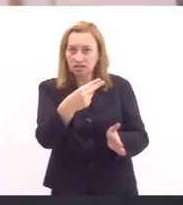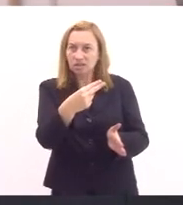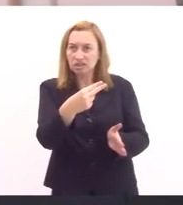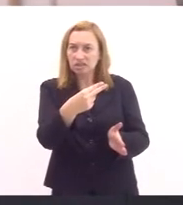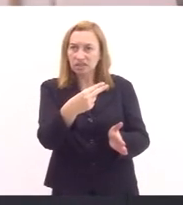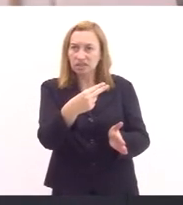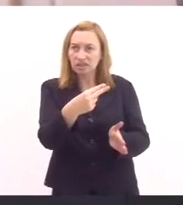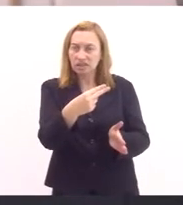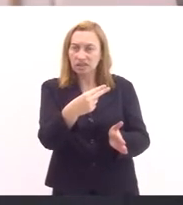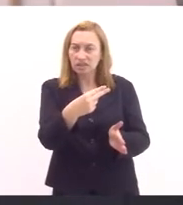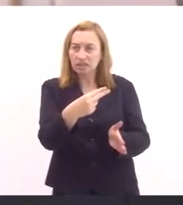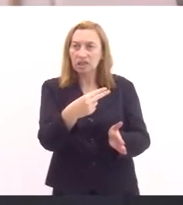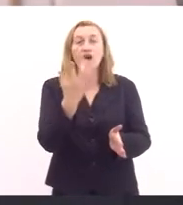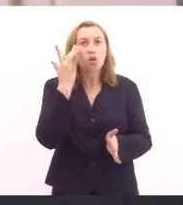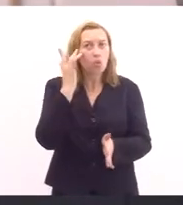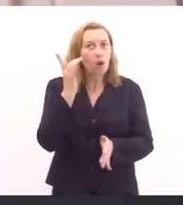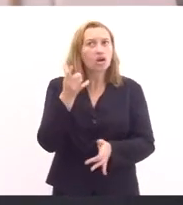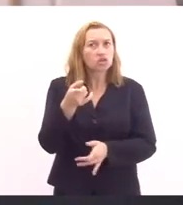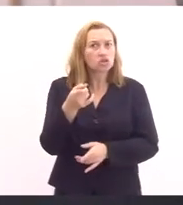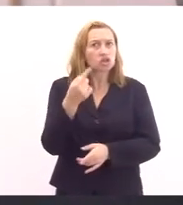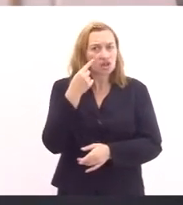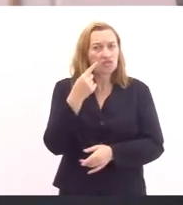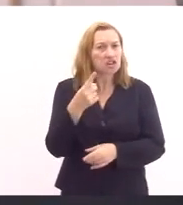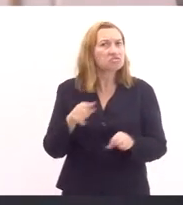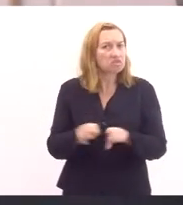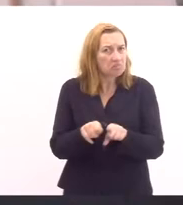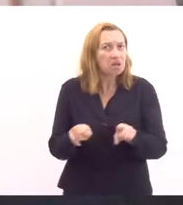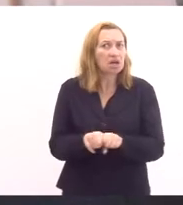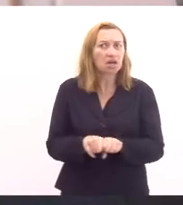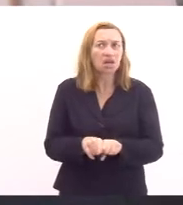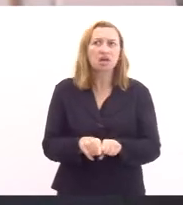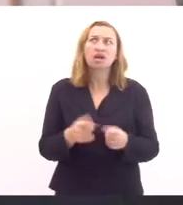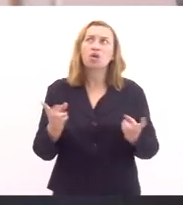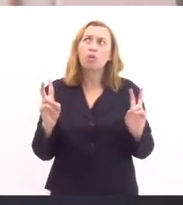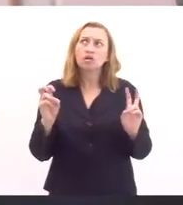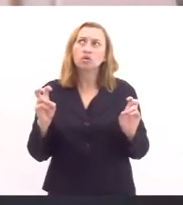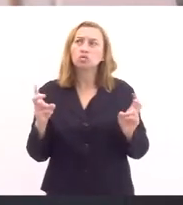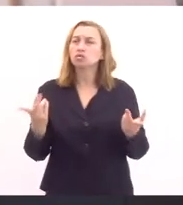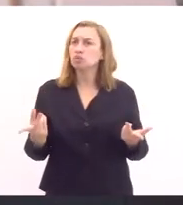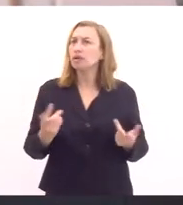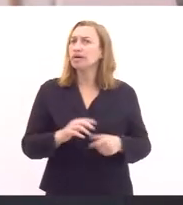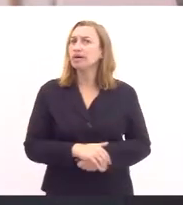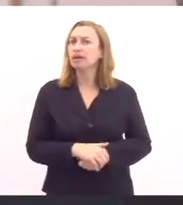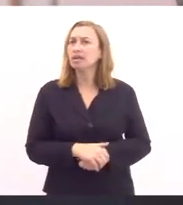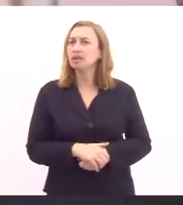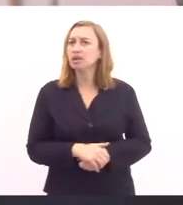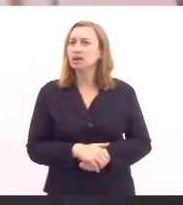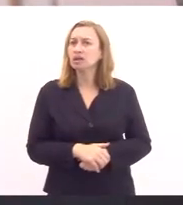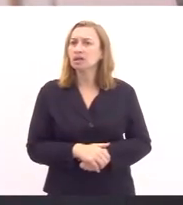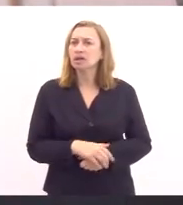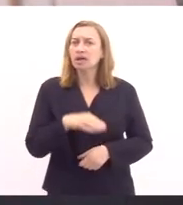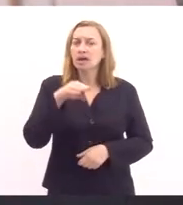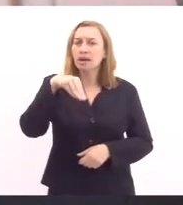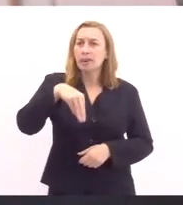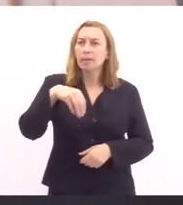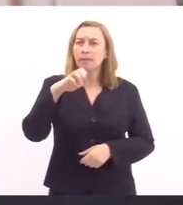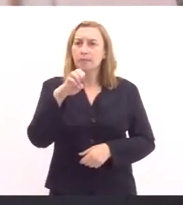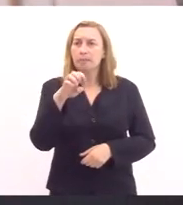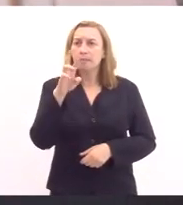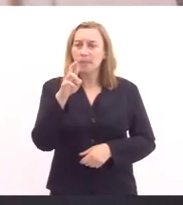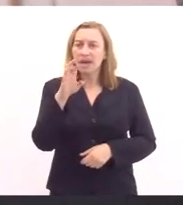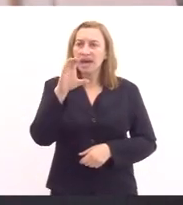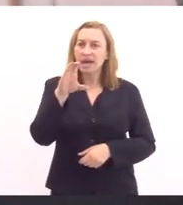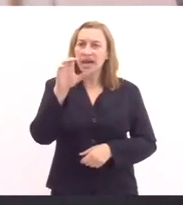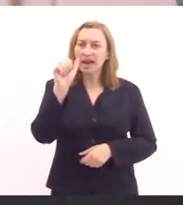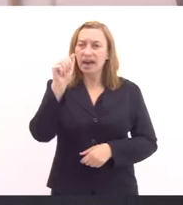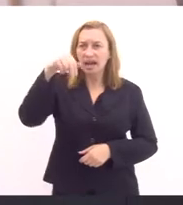cesáreas eu acho que talvez tenha que ver com isso também a questão da mercantilização EA questão